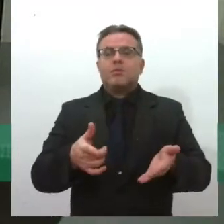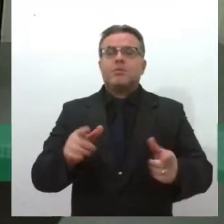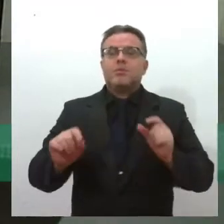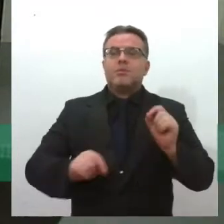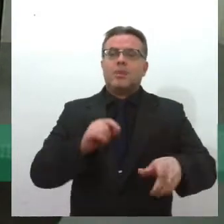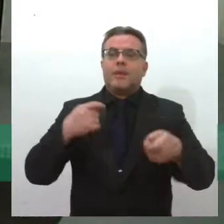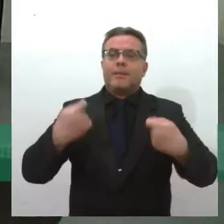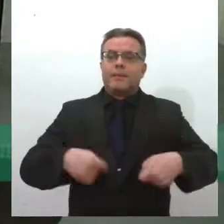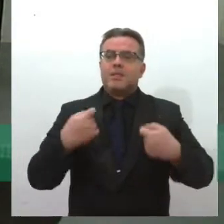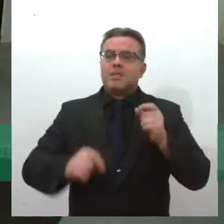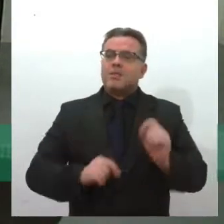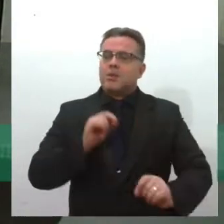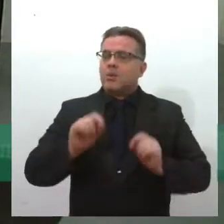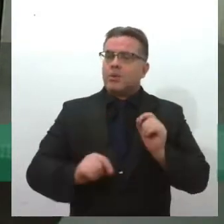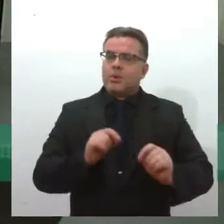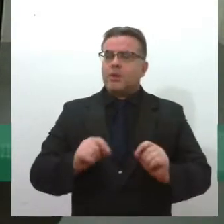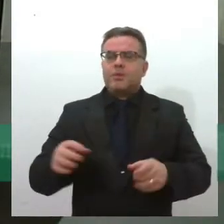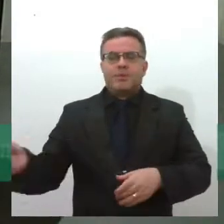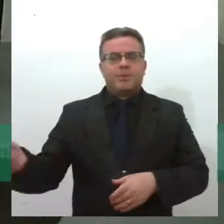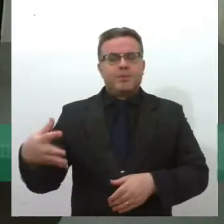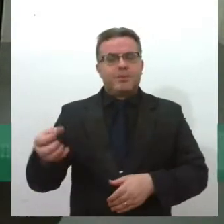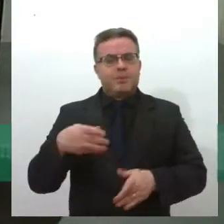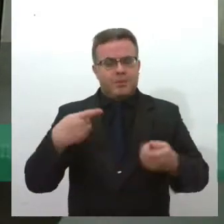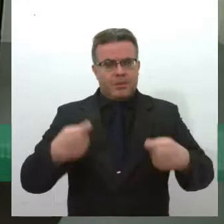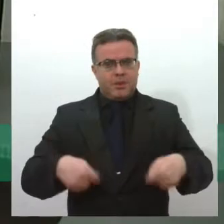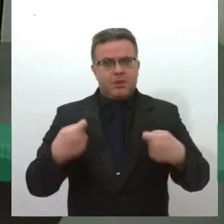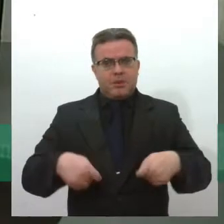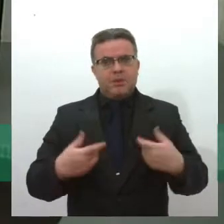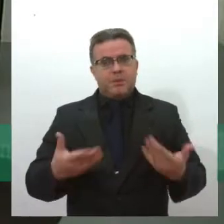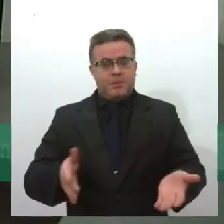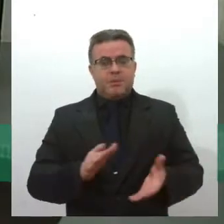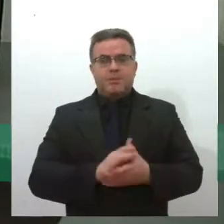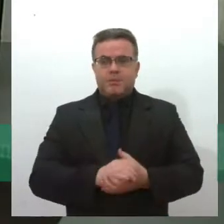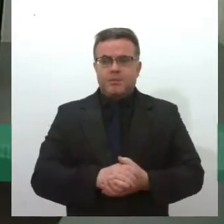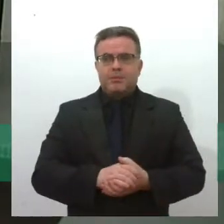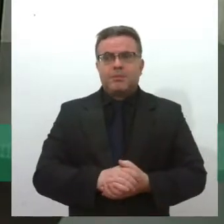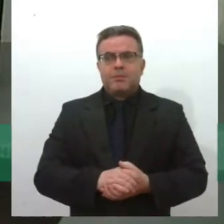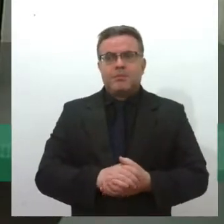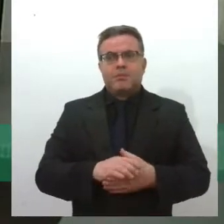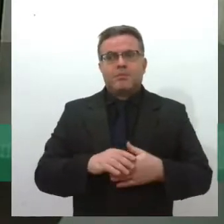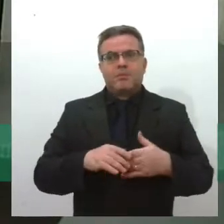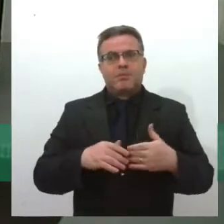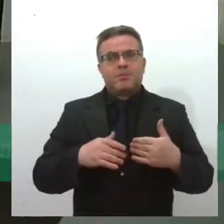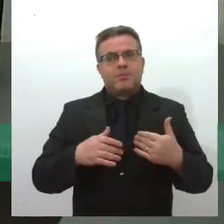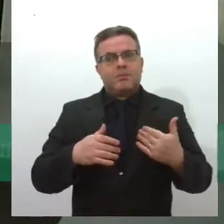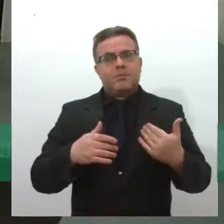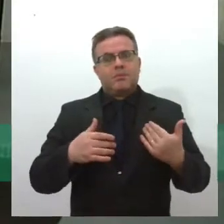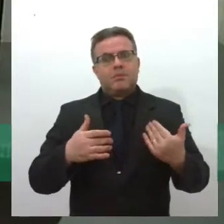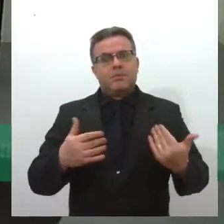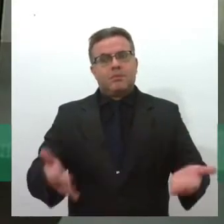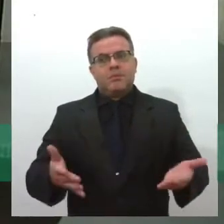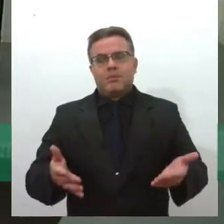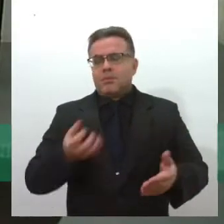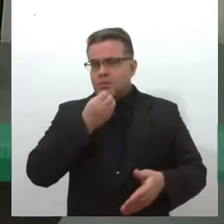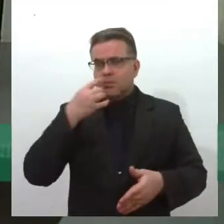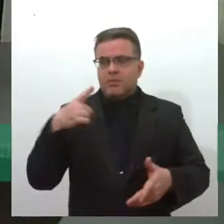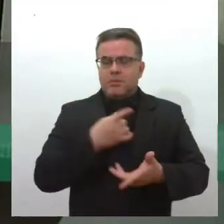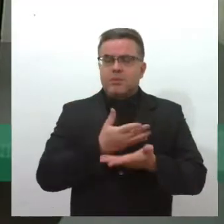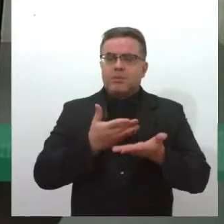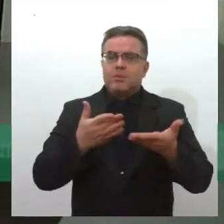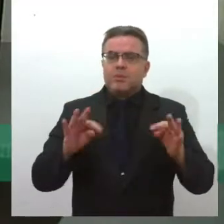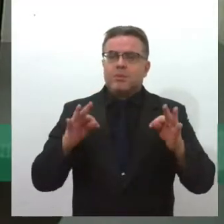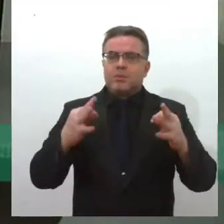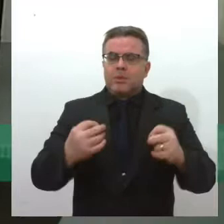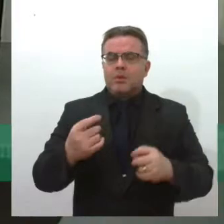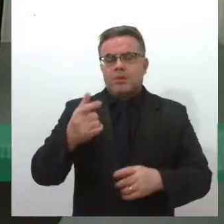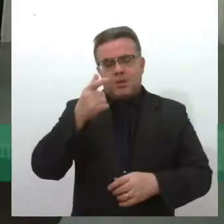de fato de uma atualização? Bom dia, Clécia Carla, bom dia a todos os que nos